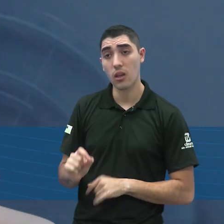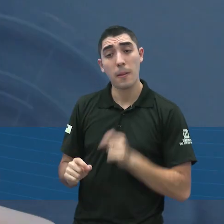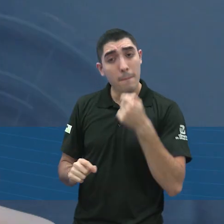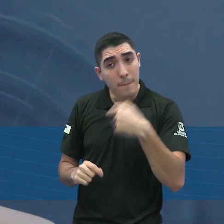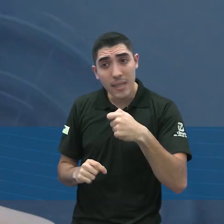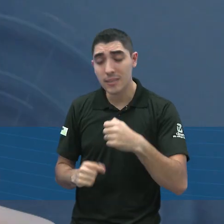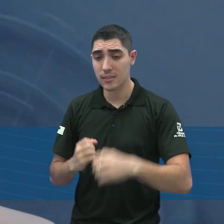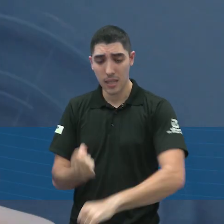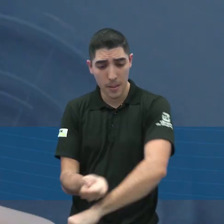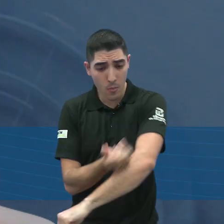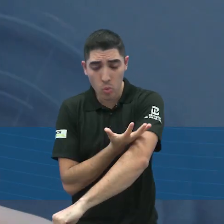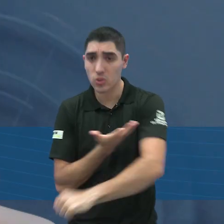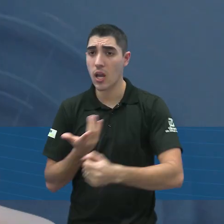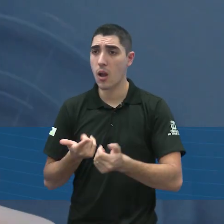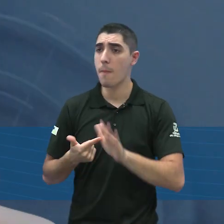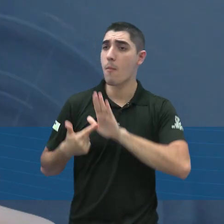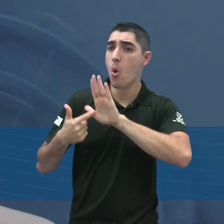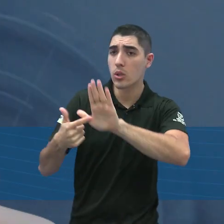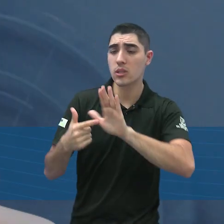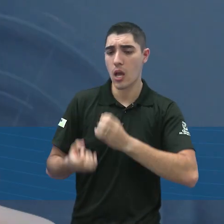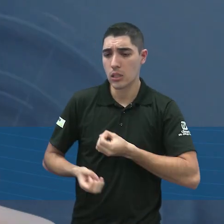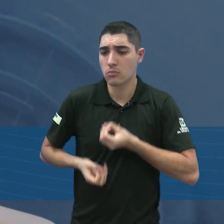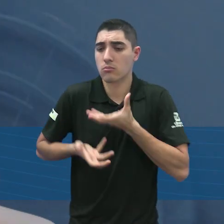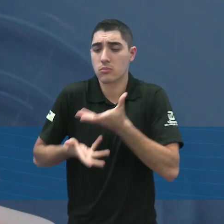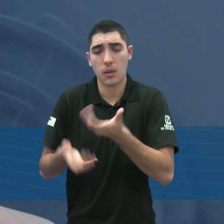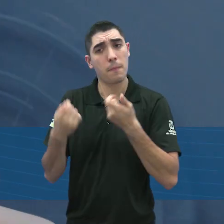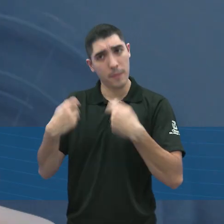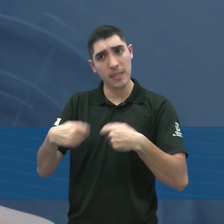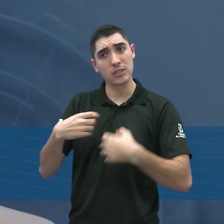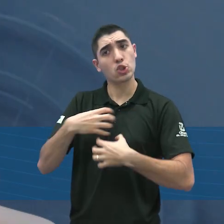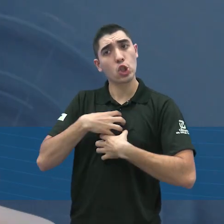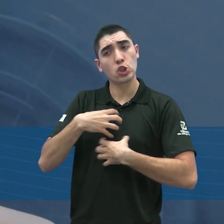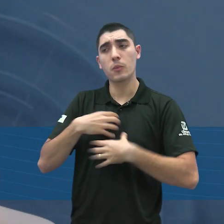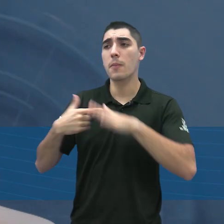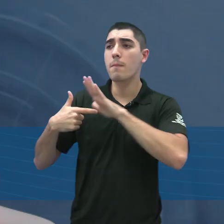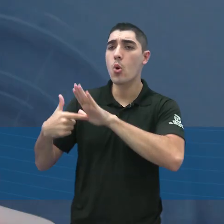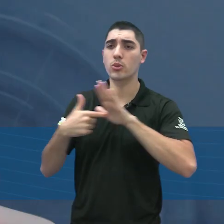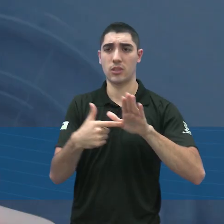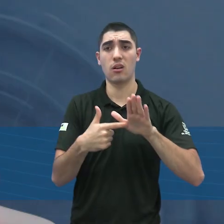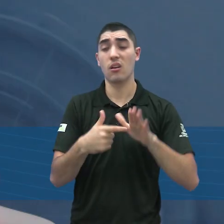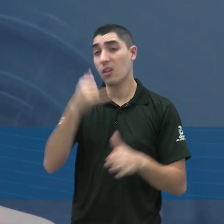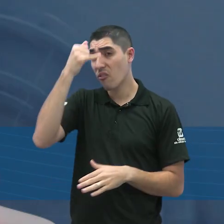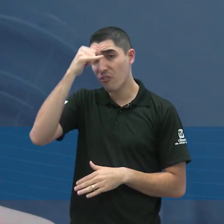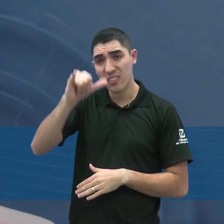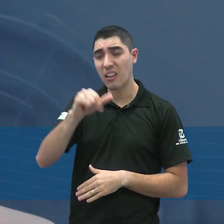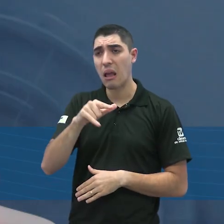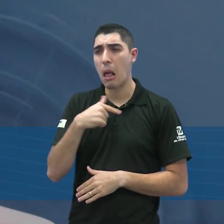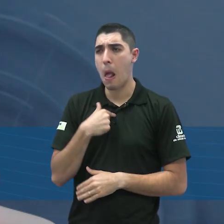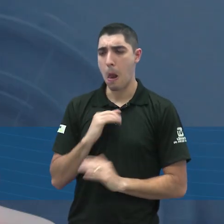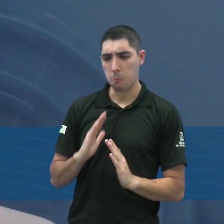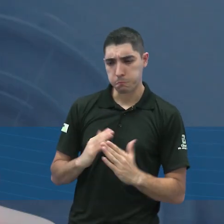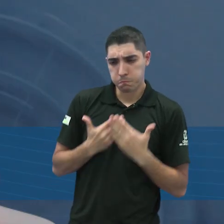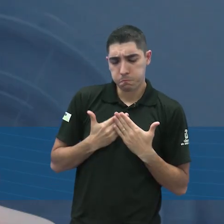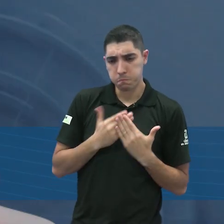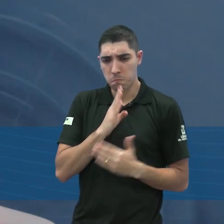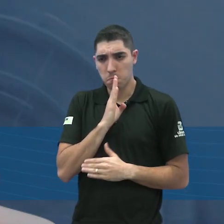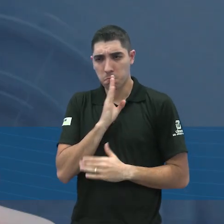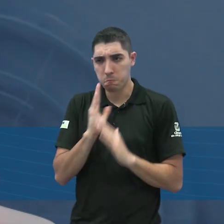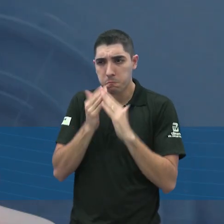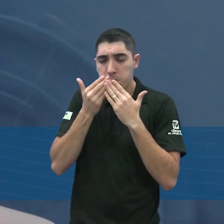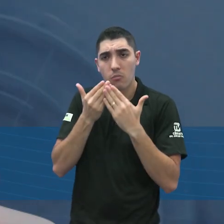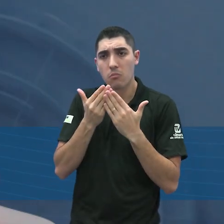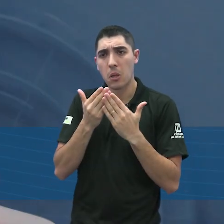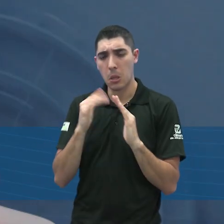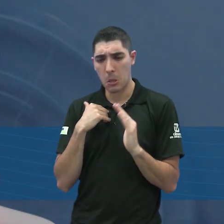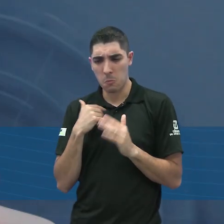negativo não falar sobre os sentimentos, não falar e seguir esse padrão do machismo enraizado.